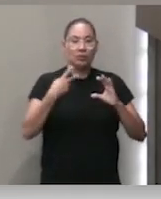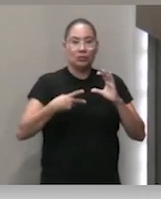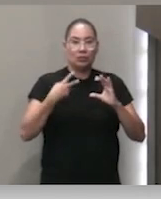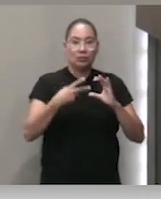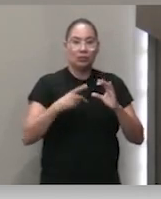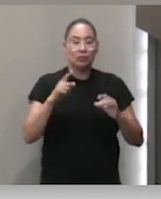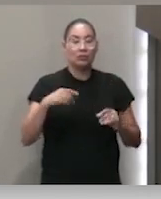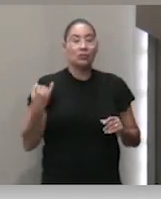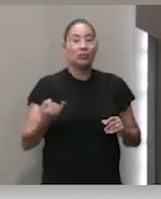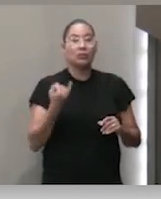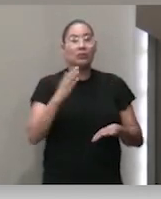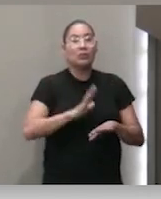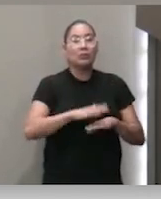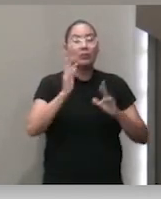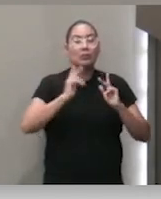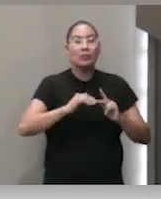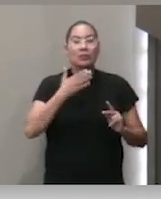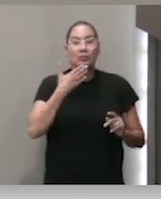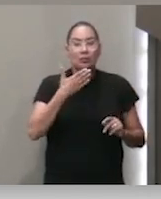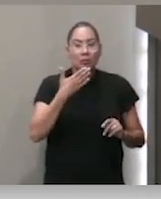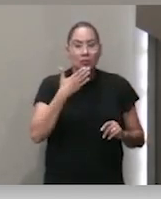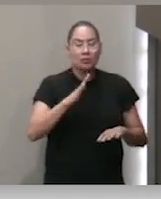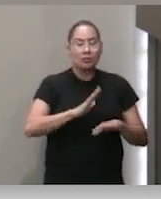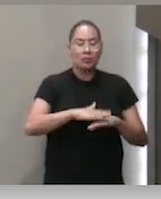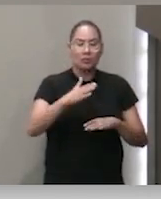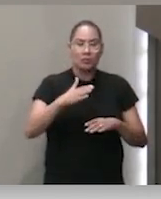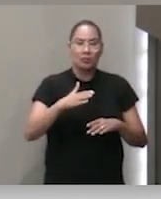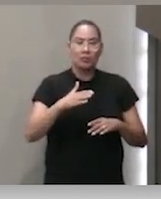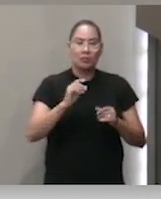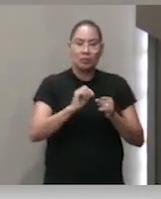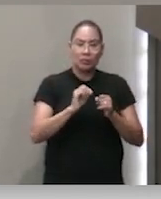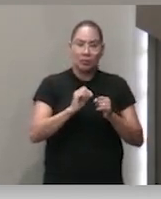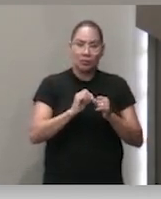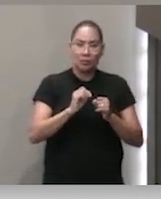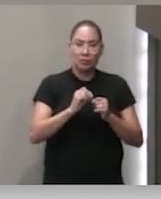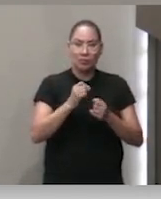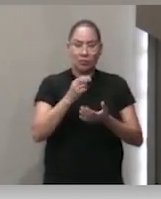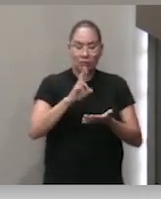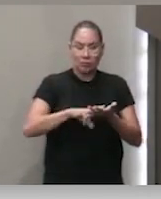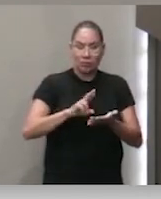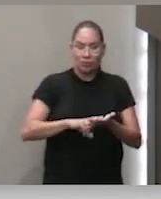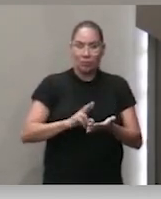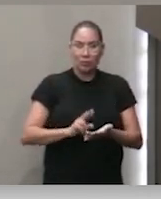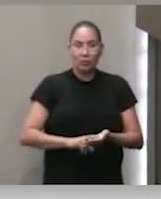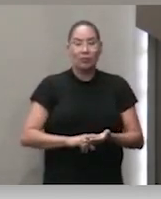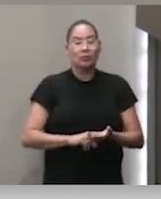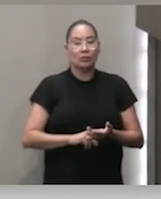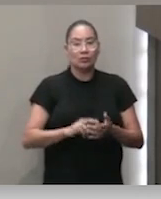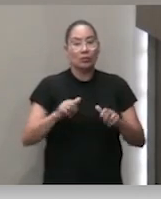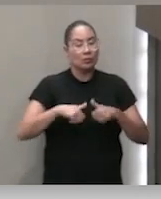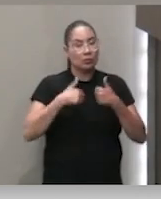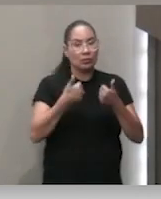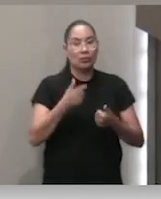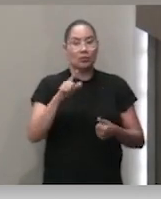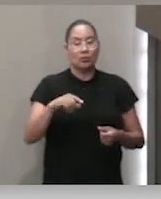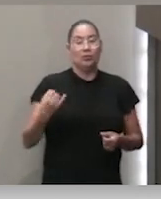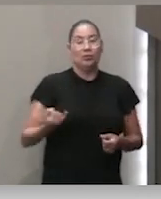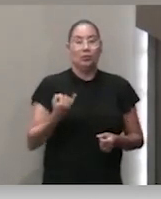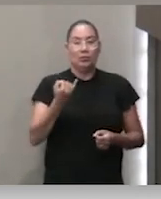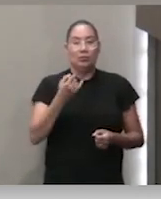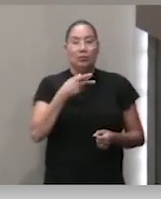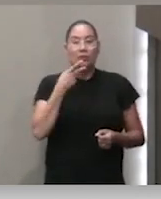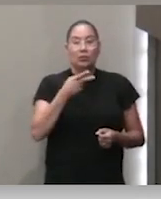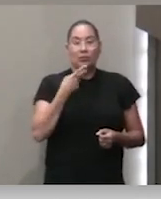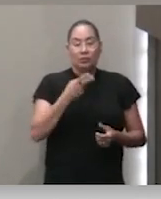importante, quanto mais gente pedindo, quanto mais gente solicitando, cada vereador aqui tem o seu perfil, tem o seu encaminhamento, mas é importante, quero dizer realmente,